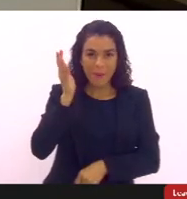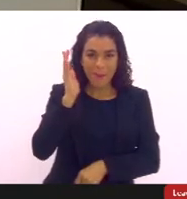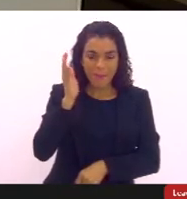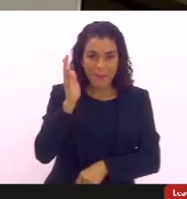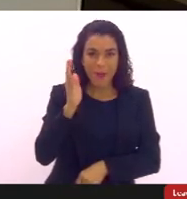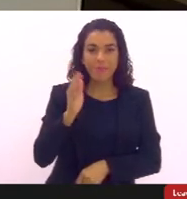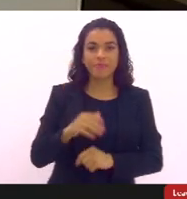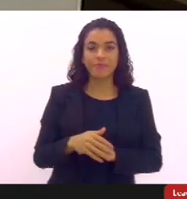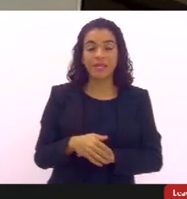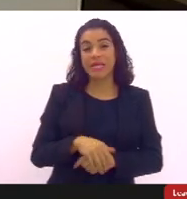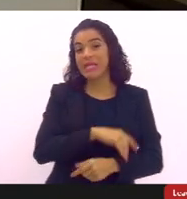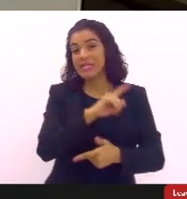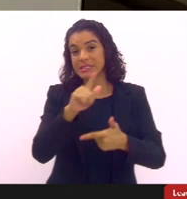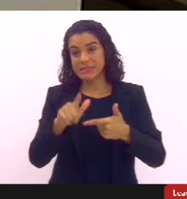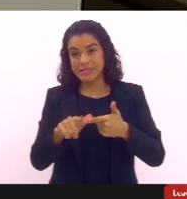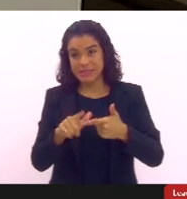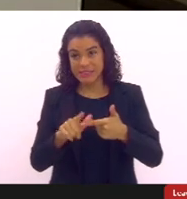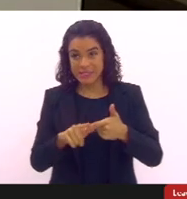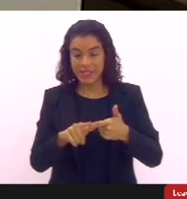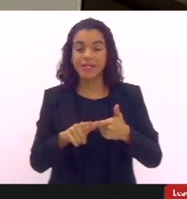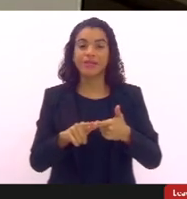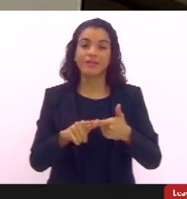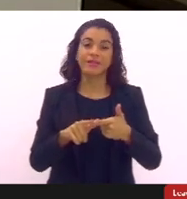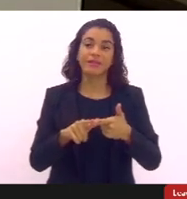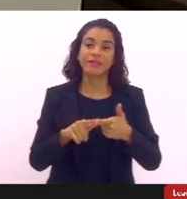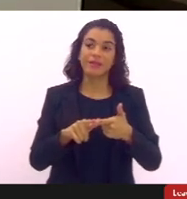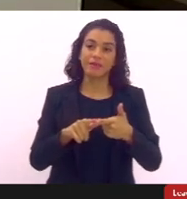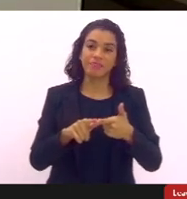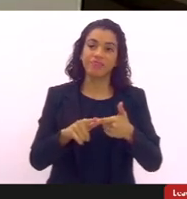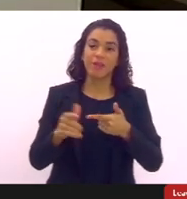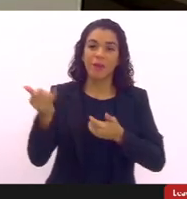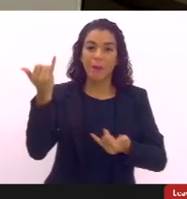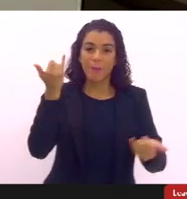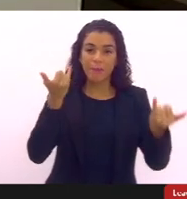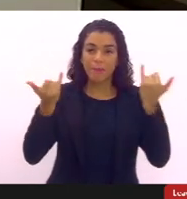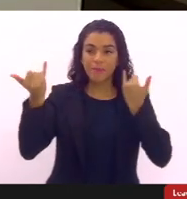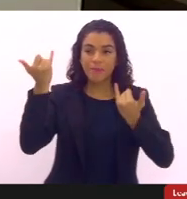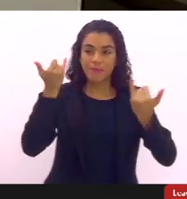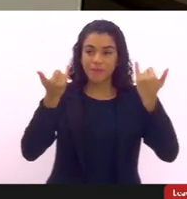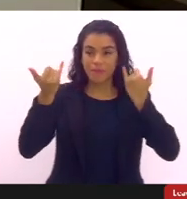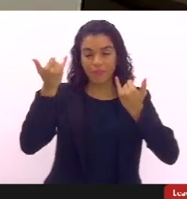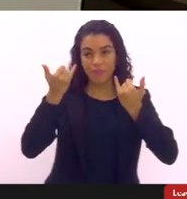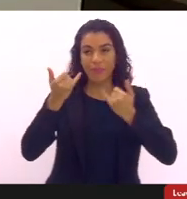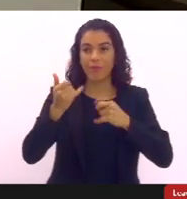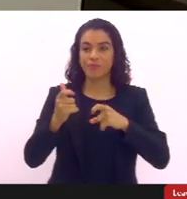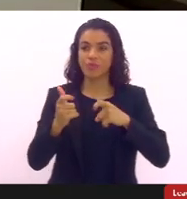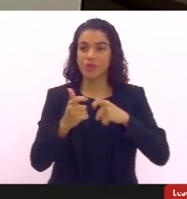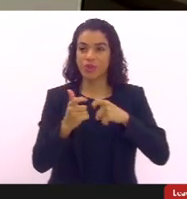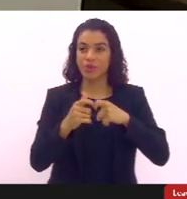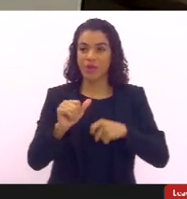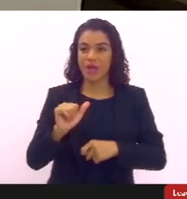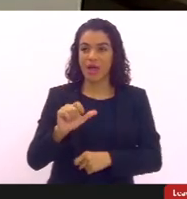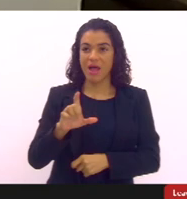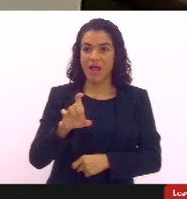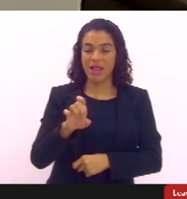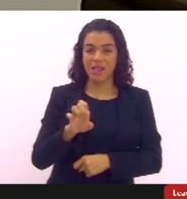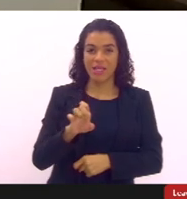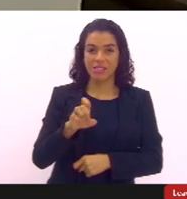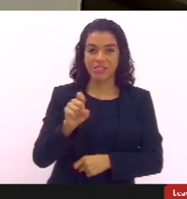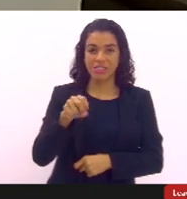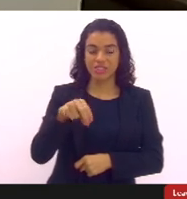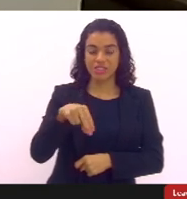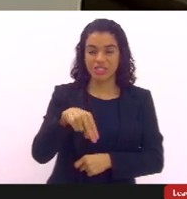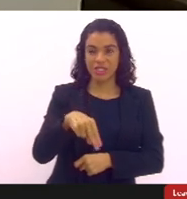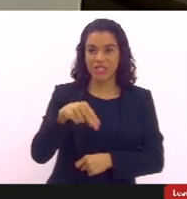Tiago, depois, em seguida, ouvir a doutora Alexandra Sanches, que também trabalha com